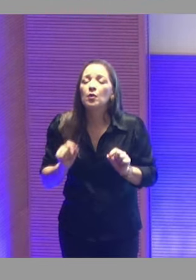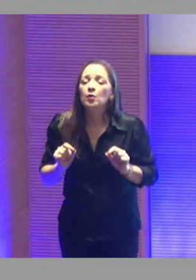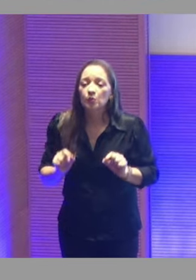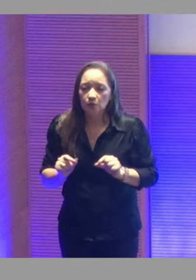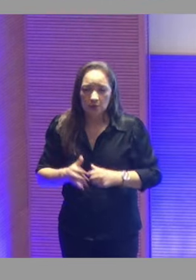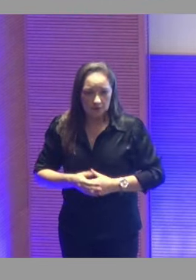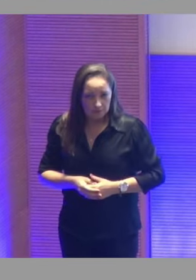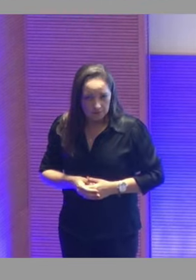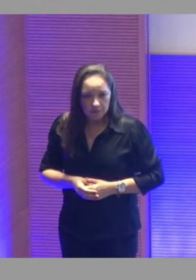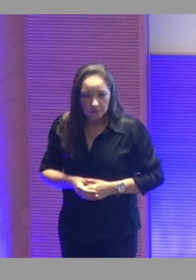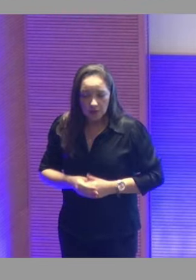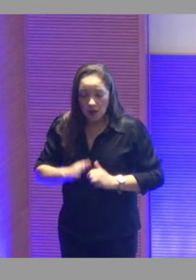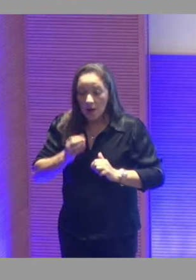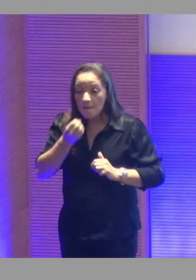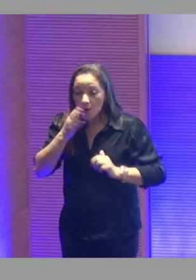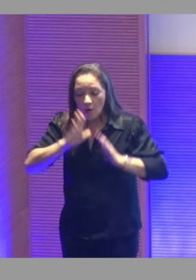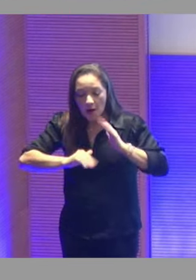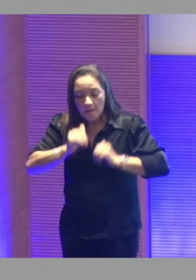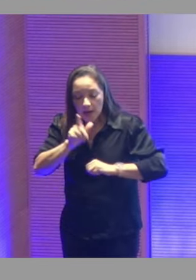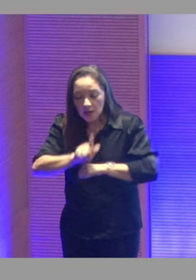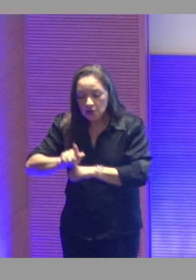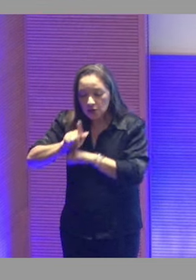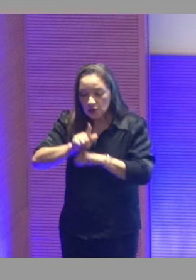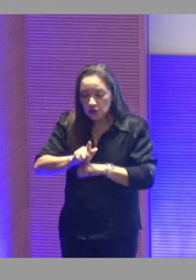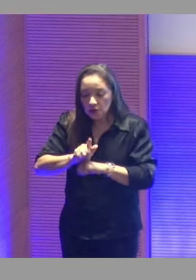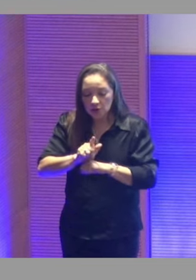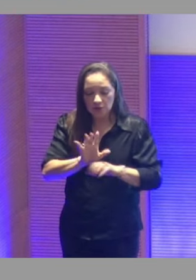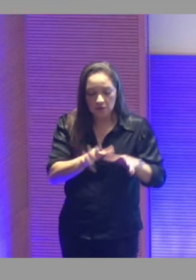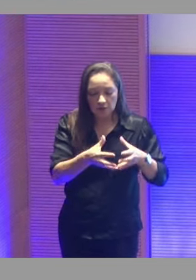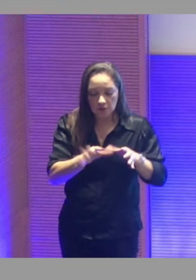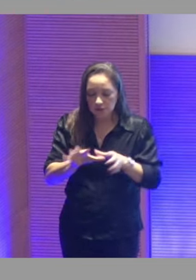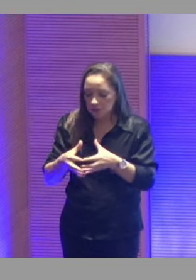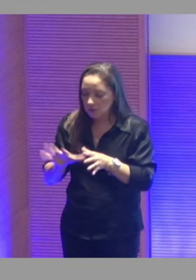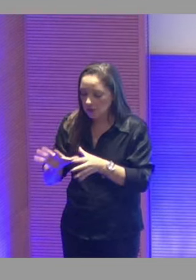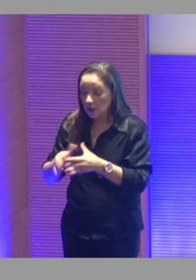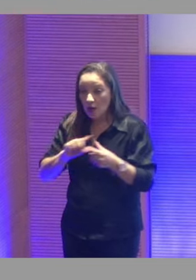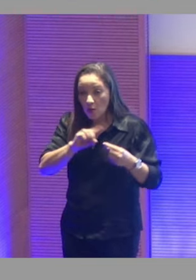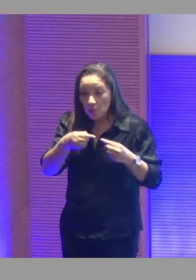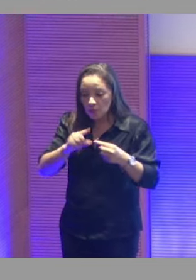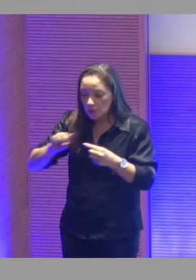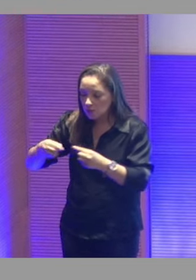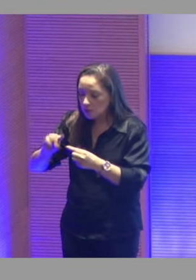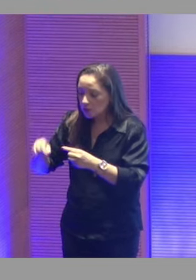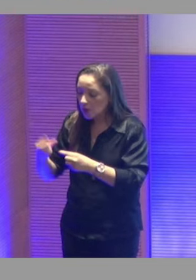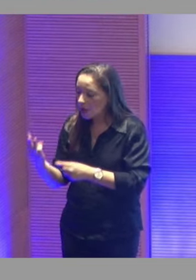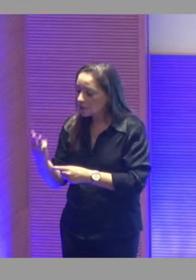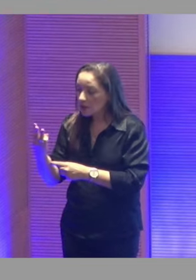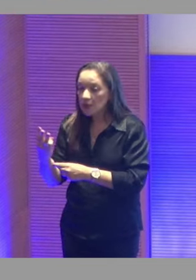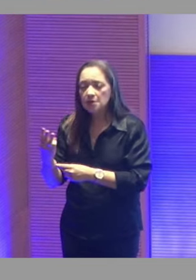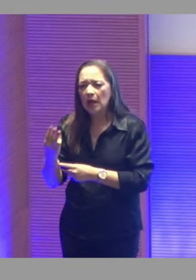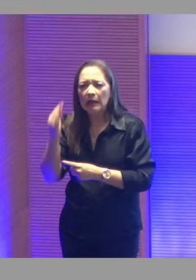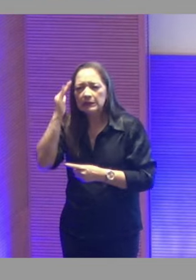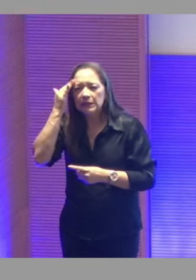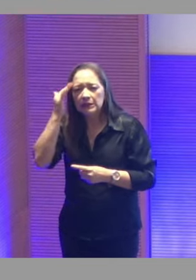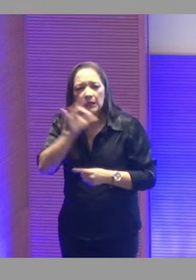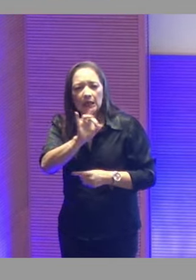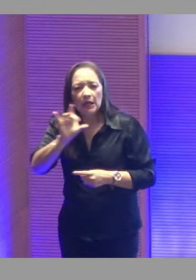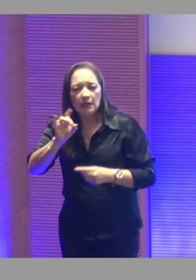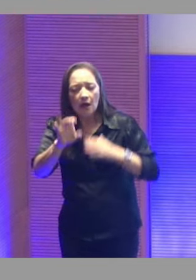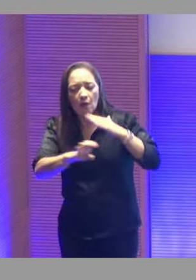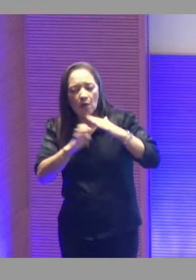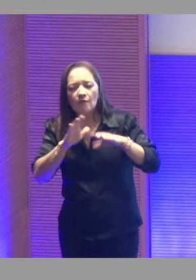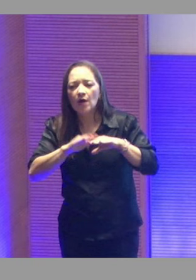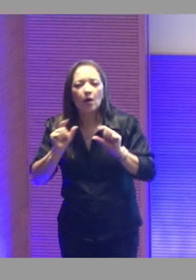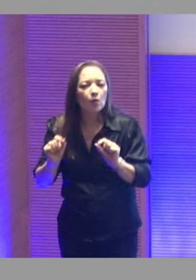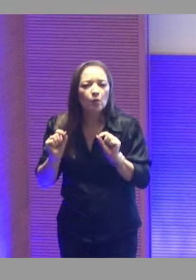sobre bo boas práticas da gestão eh nos três escopos pra gente entender o que que as organizações estão fazendo por escopo Então como boas práticas